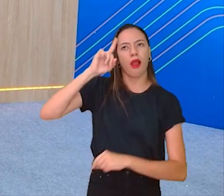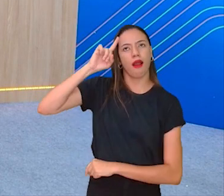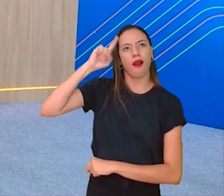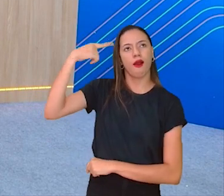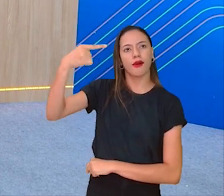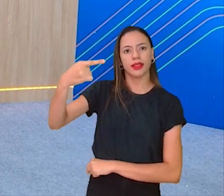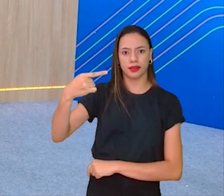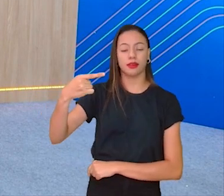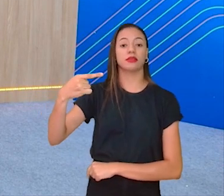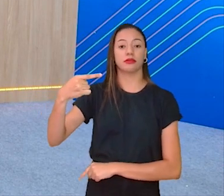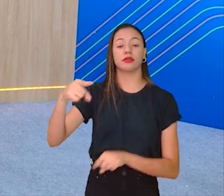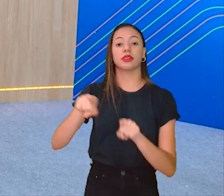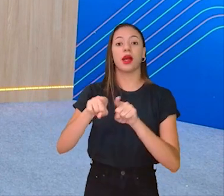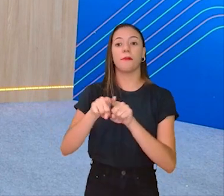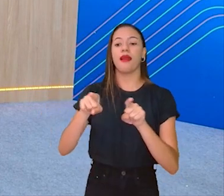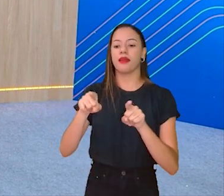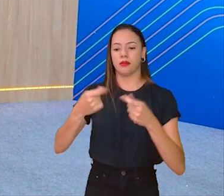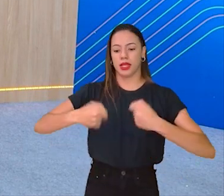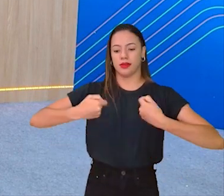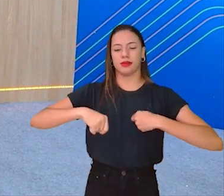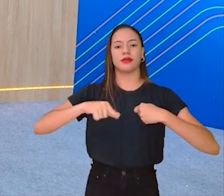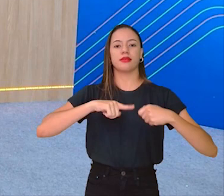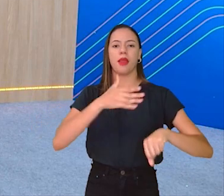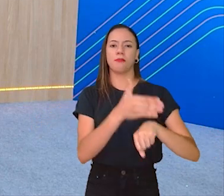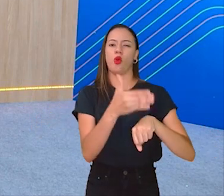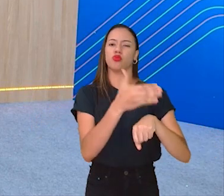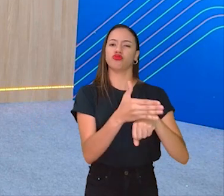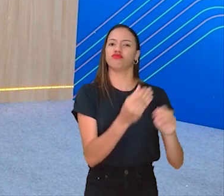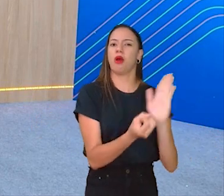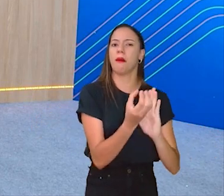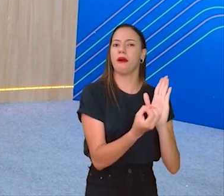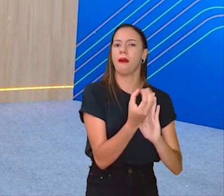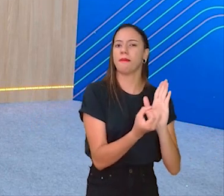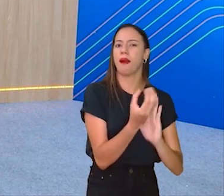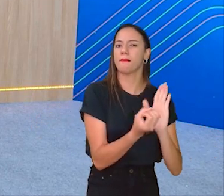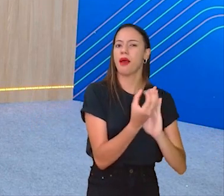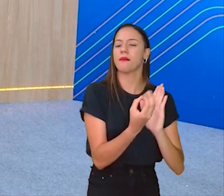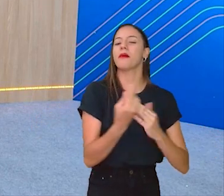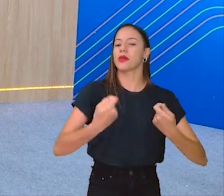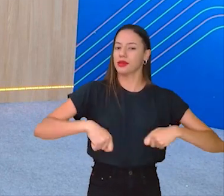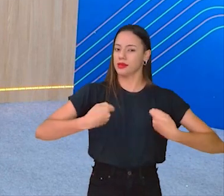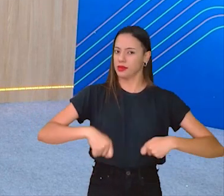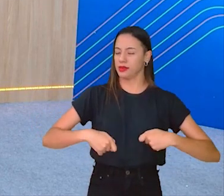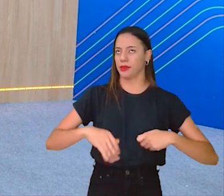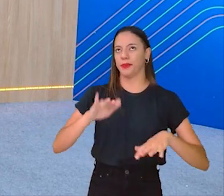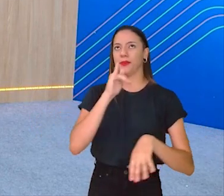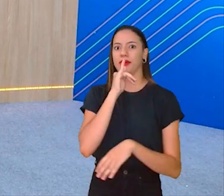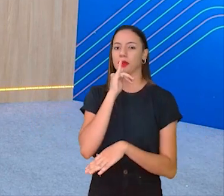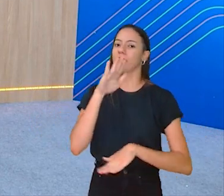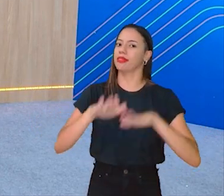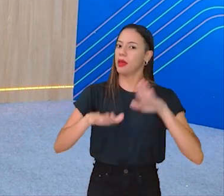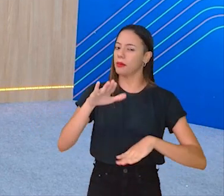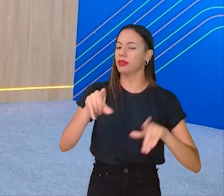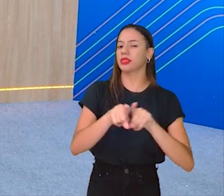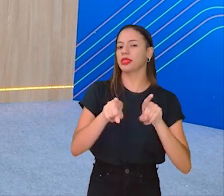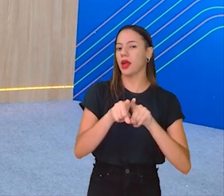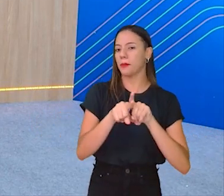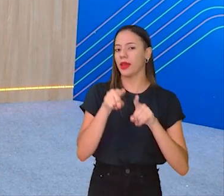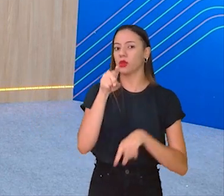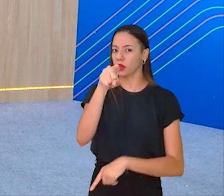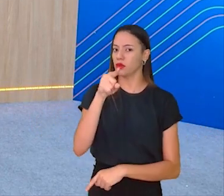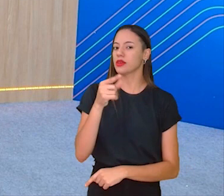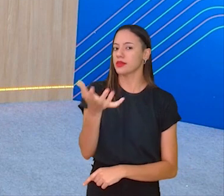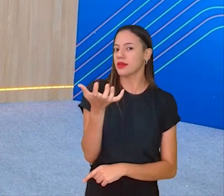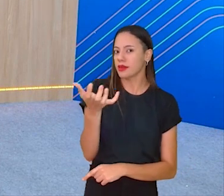essa rotina que seja produtiva, uma rotina para produzir, né, não é uma rotina assim, dependendo do seu nível aí, do que você queira